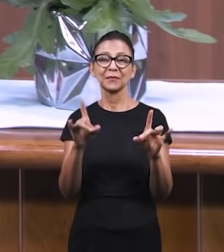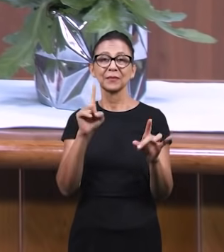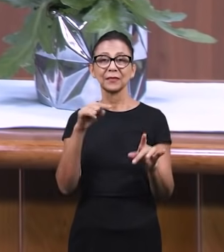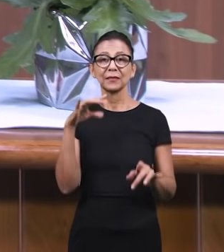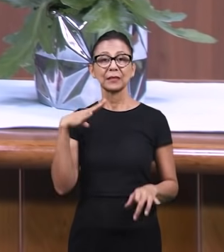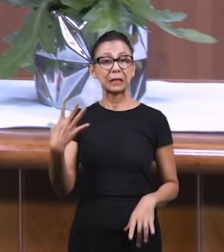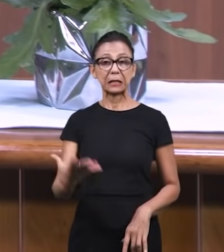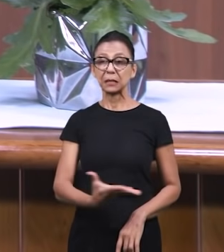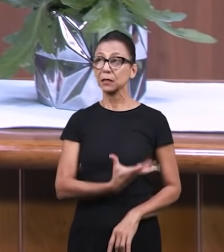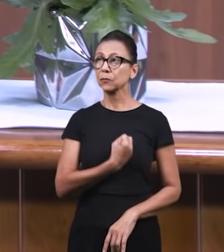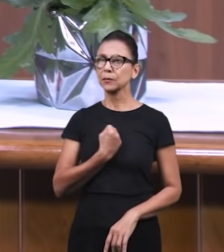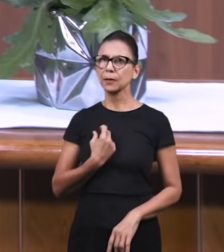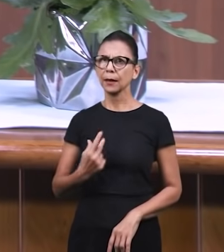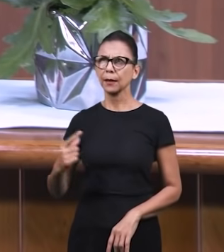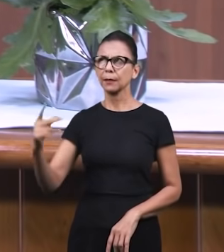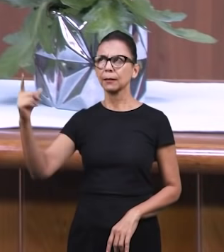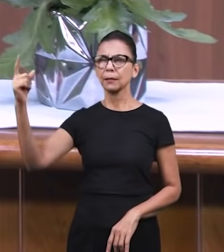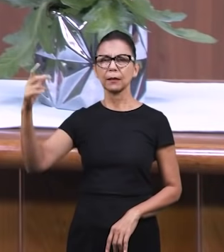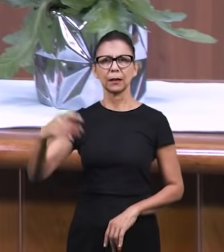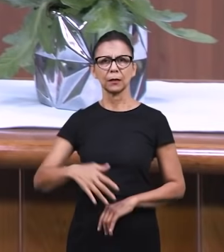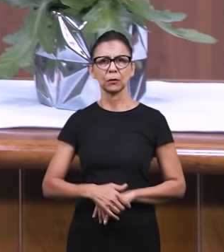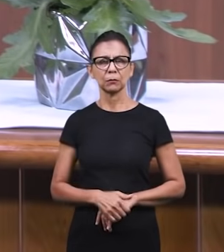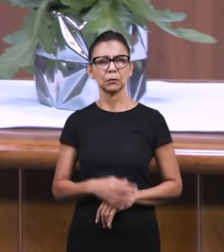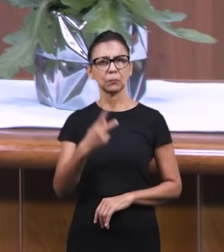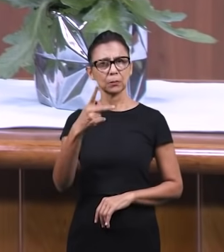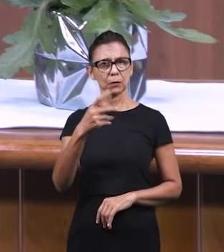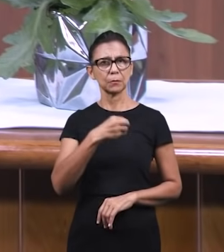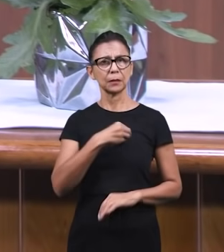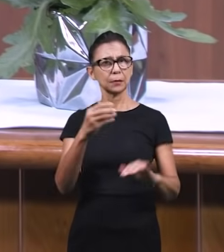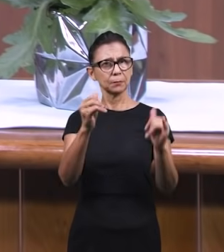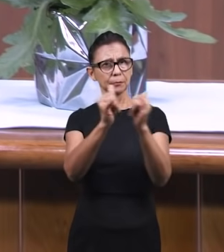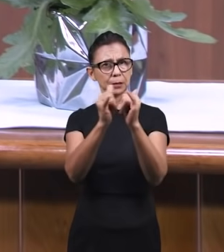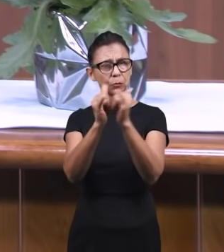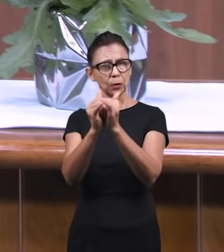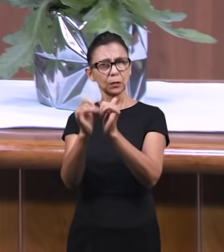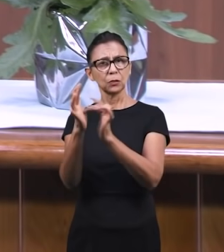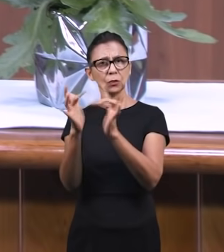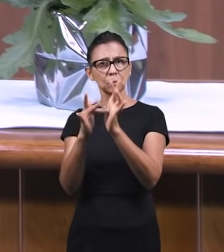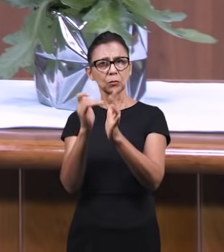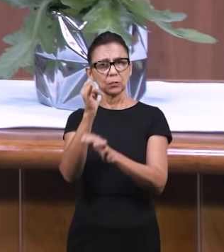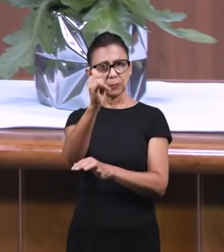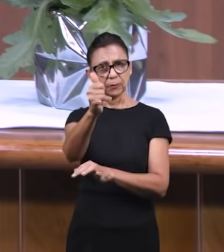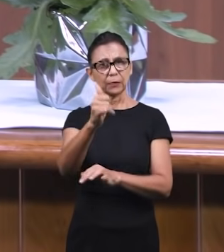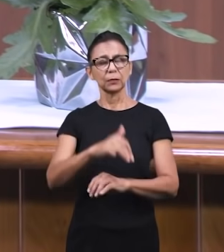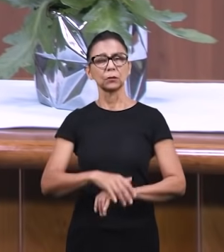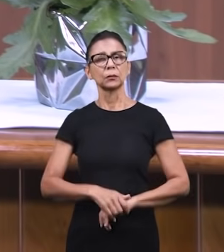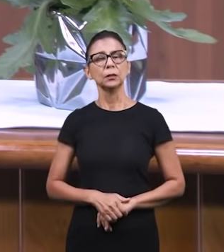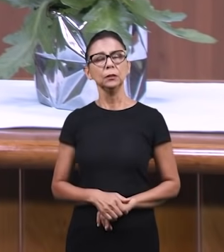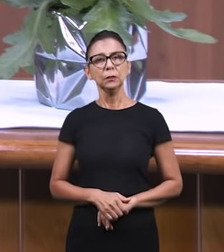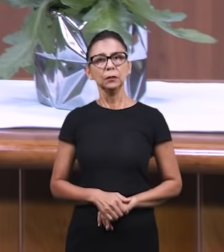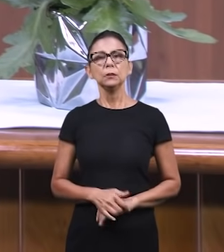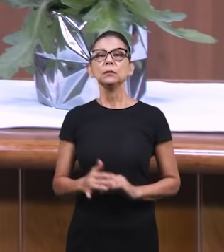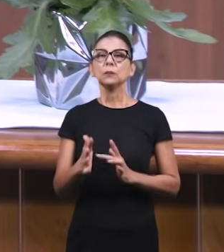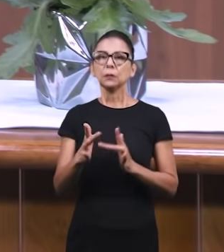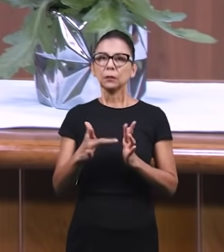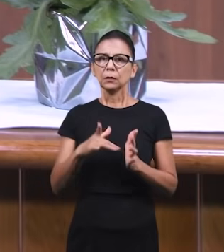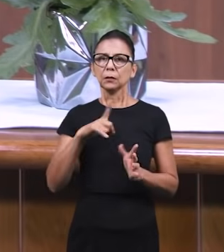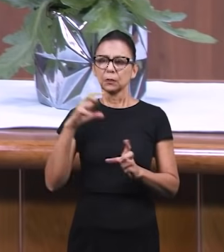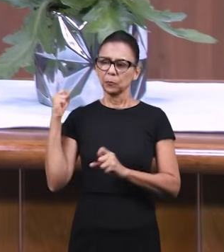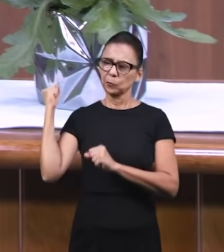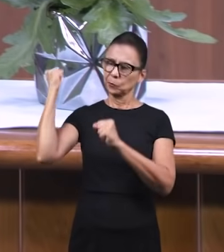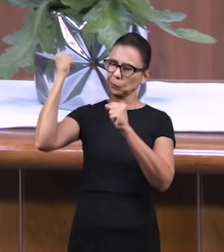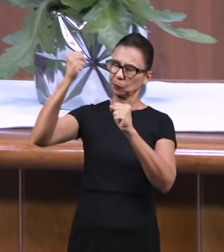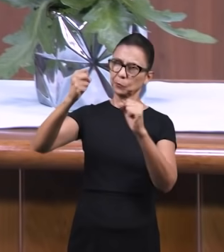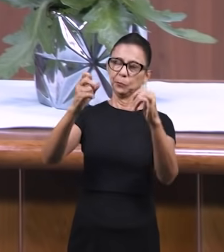salvação. Perdoados estão os teus pecados. O homem é perdoado. Jesus tem o poder de te perdoar. Jesus tem o poder